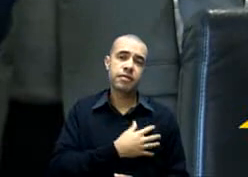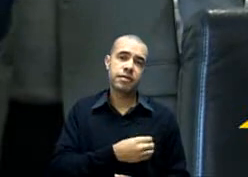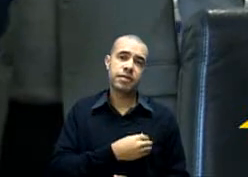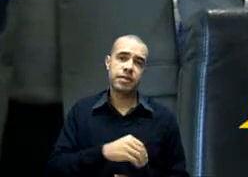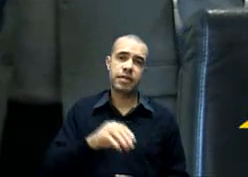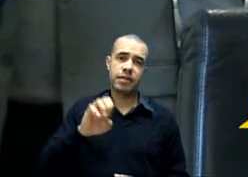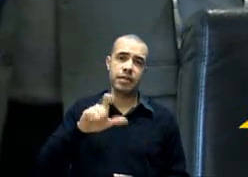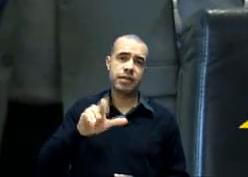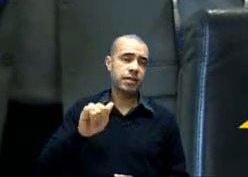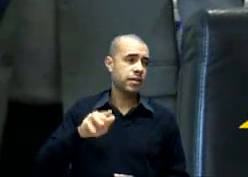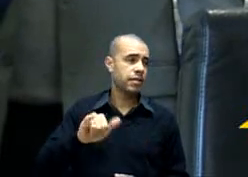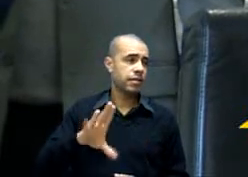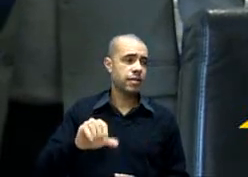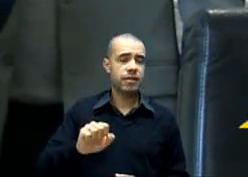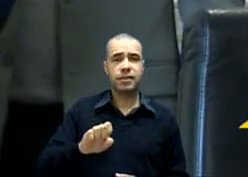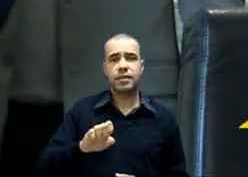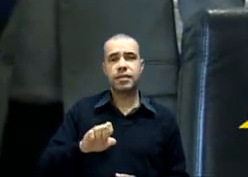dia